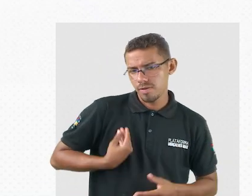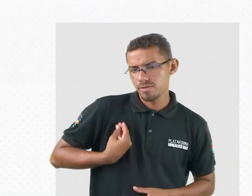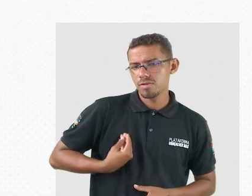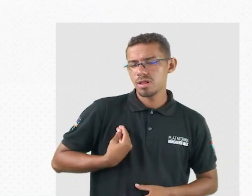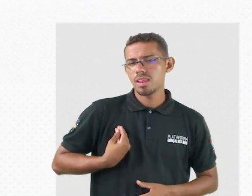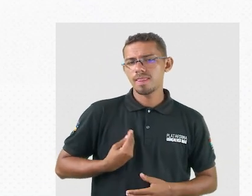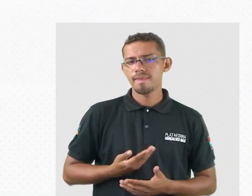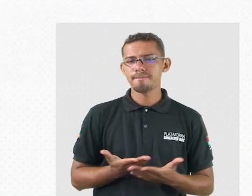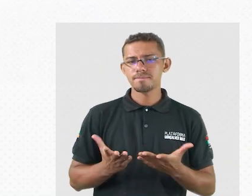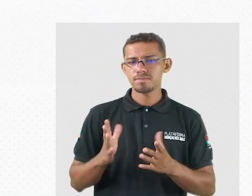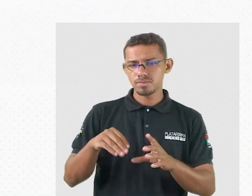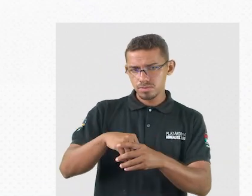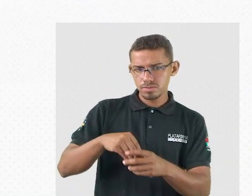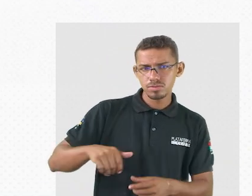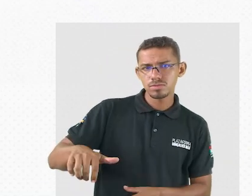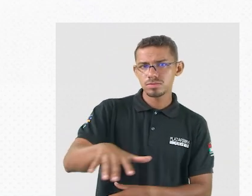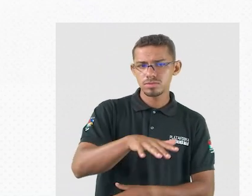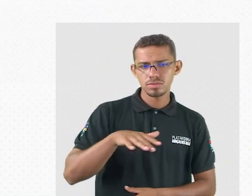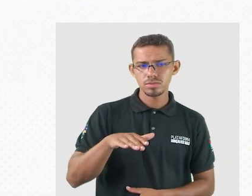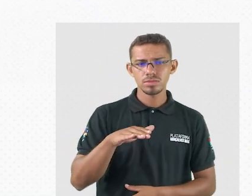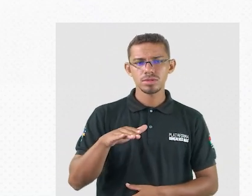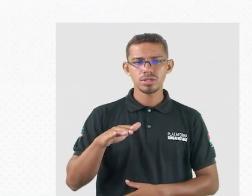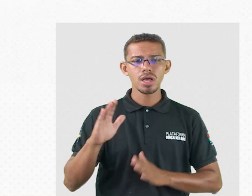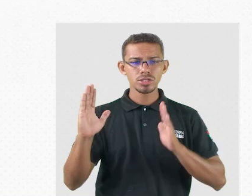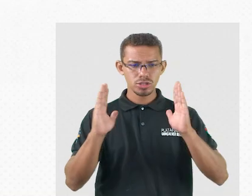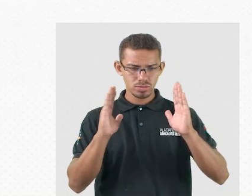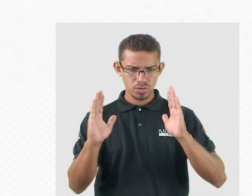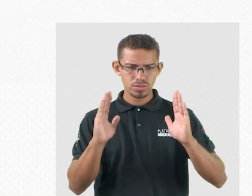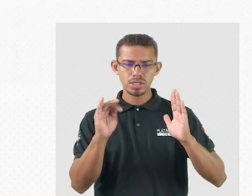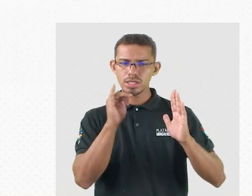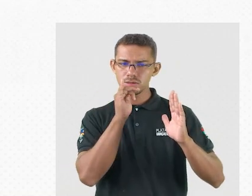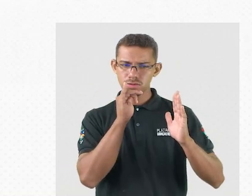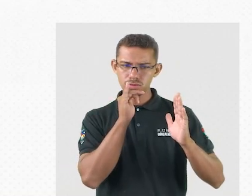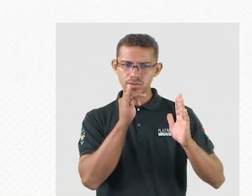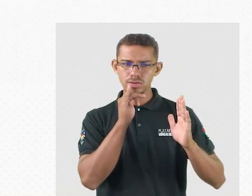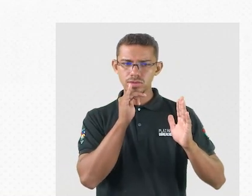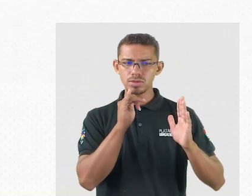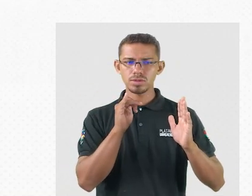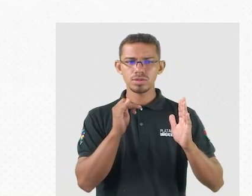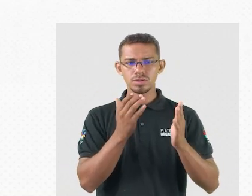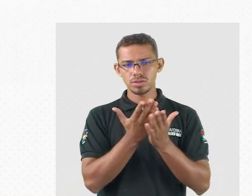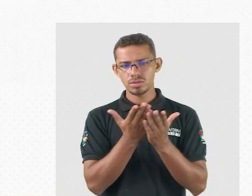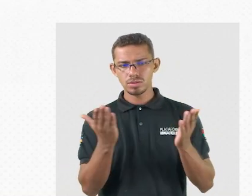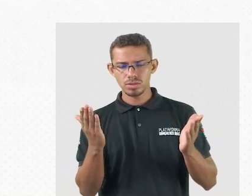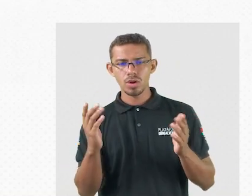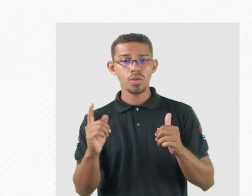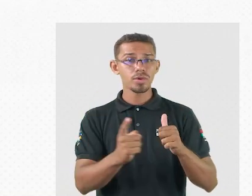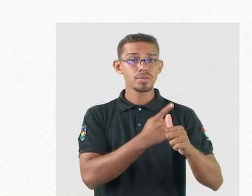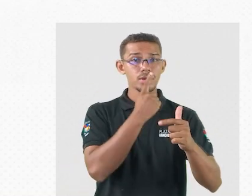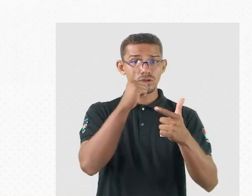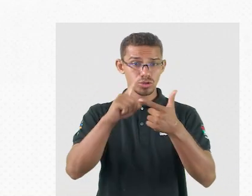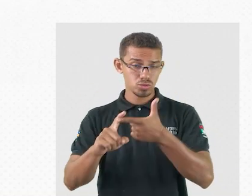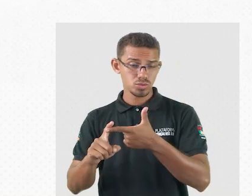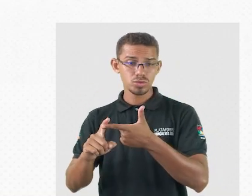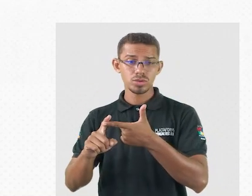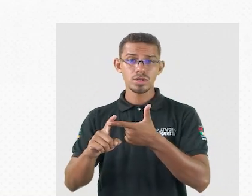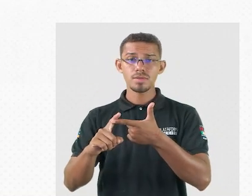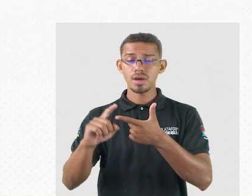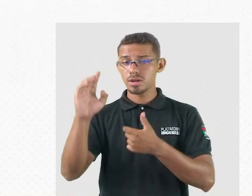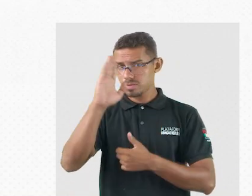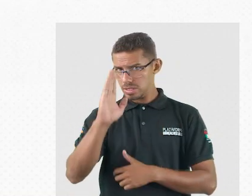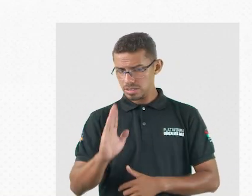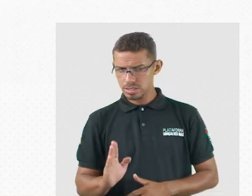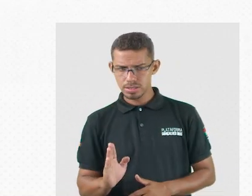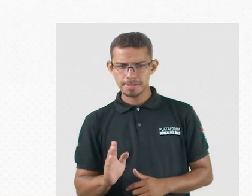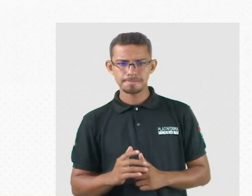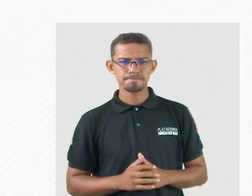ali dentro desse momento entre o primeiro e o segundo Império Brasileiro, né,